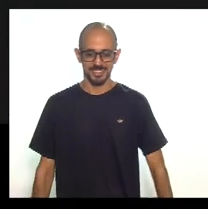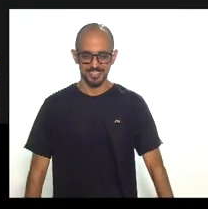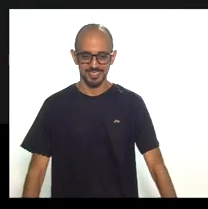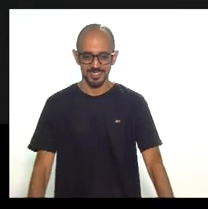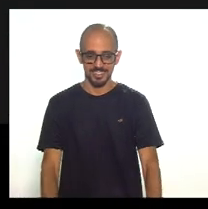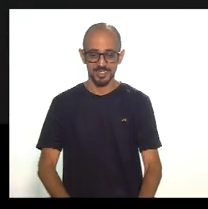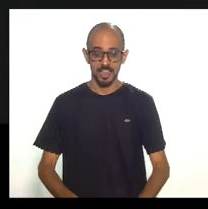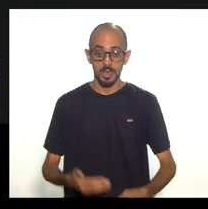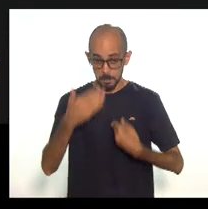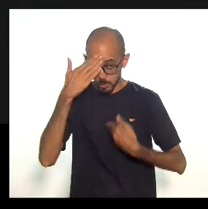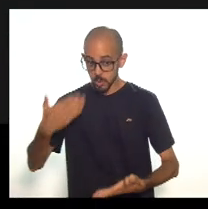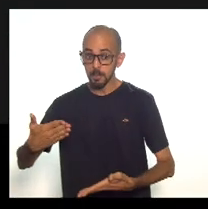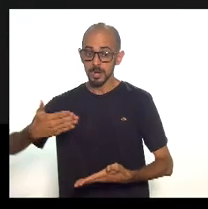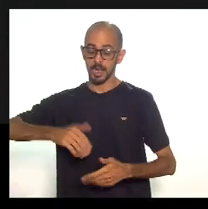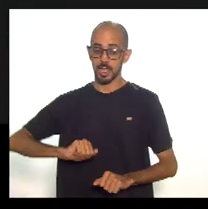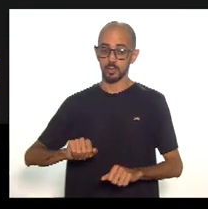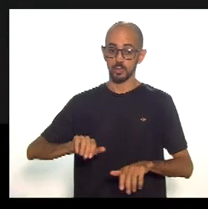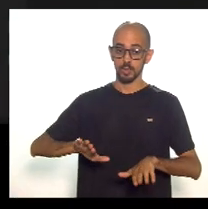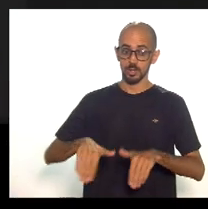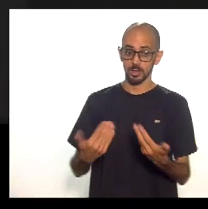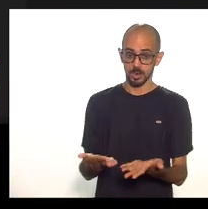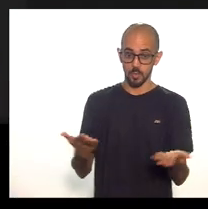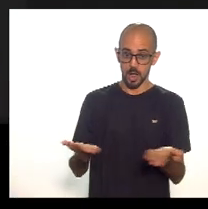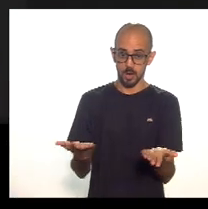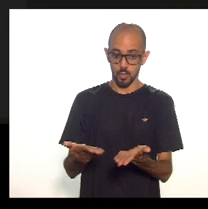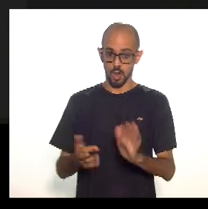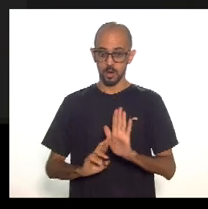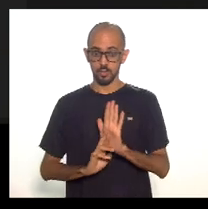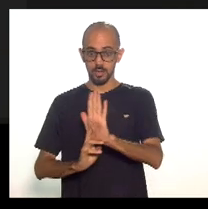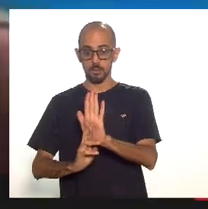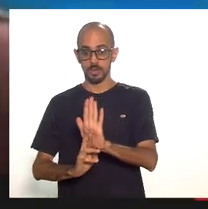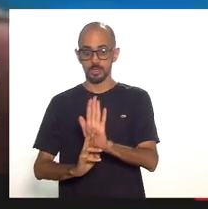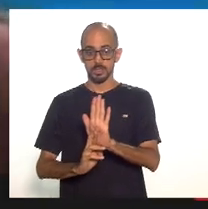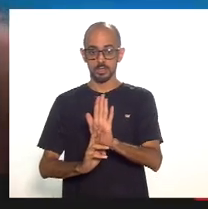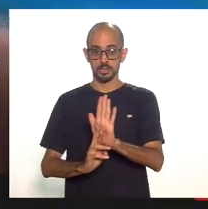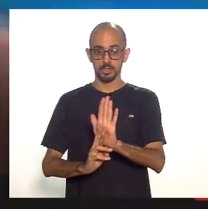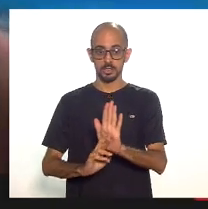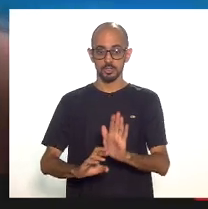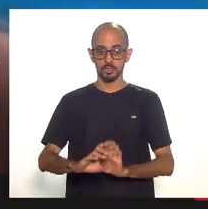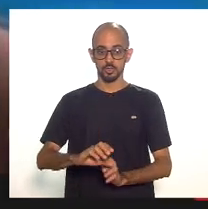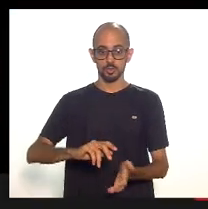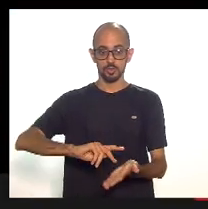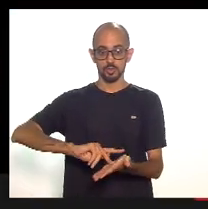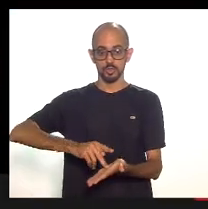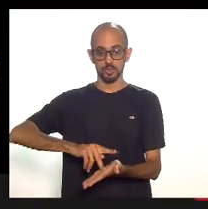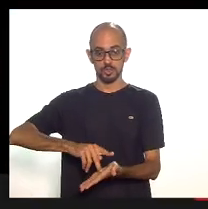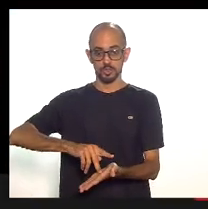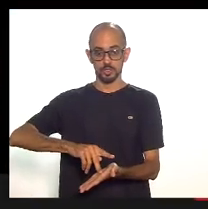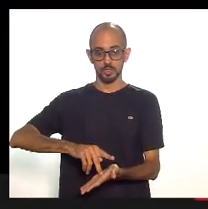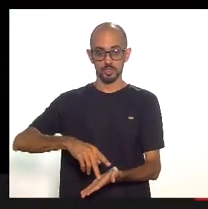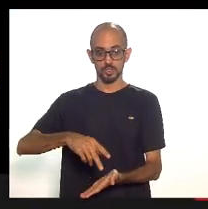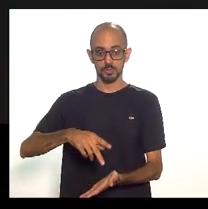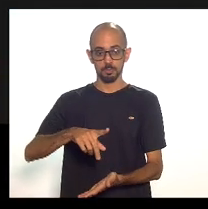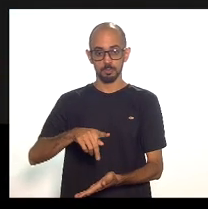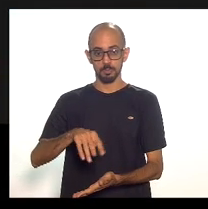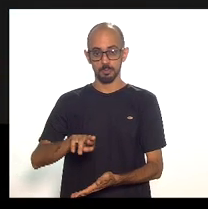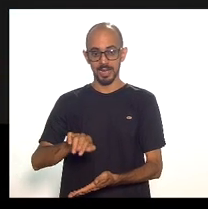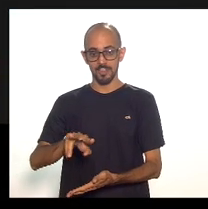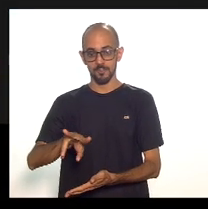Muito obrigado. Com a palavra, o representante do Sindesprev, Sidney Castro